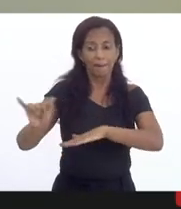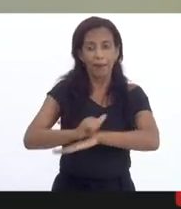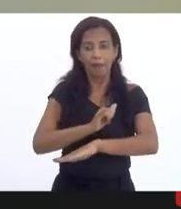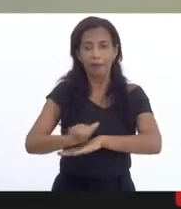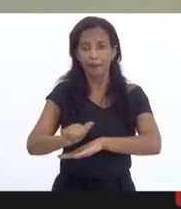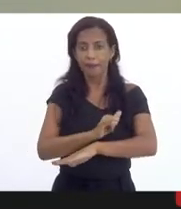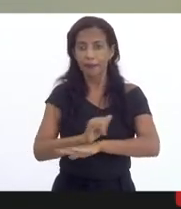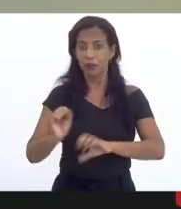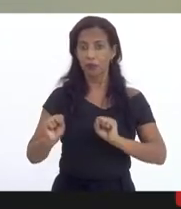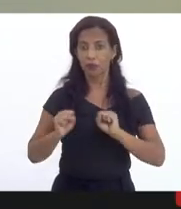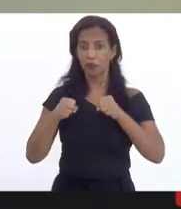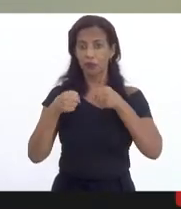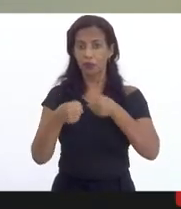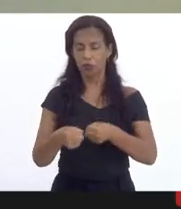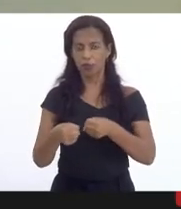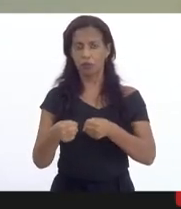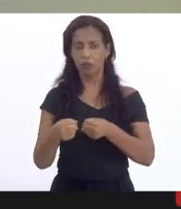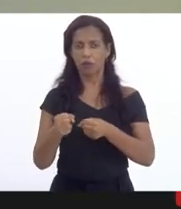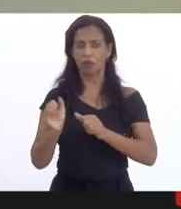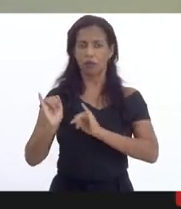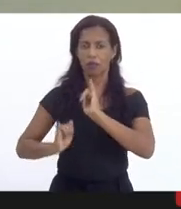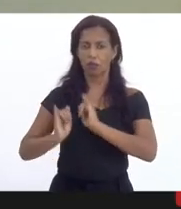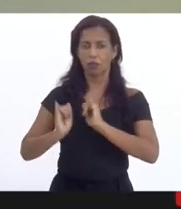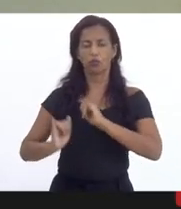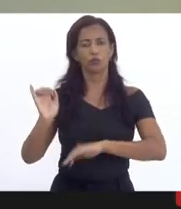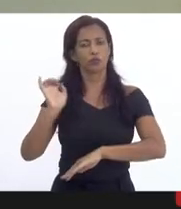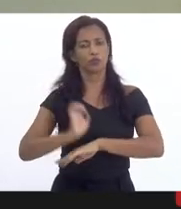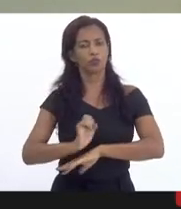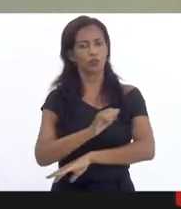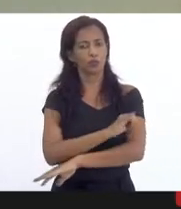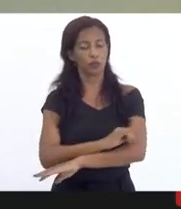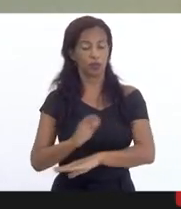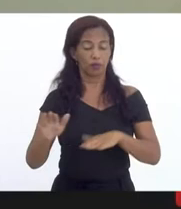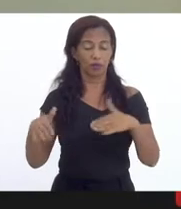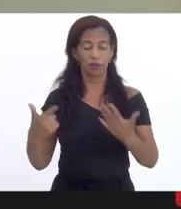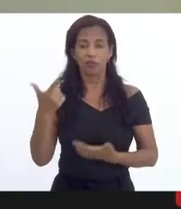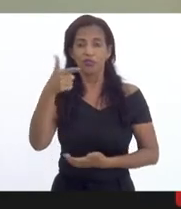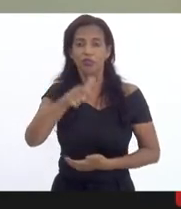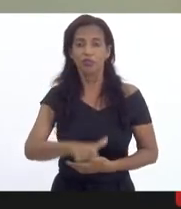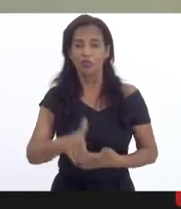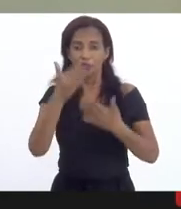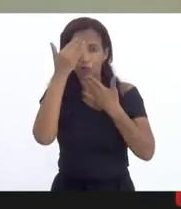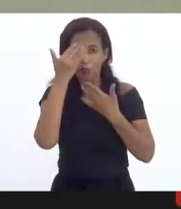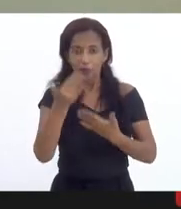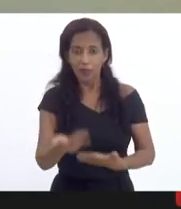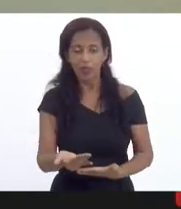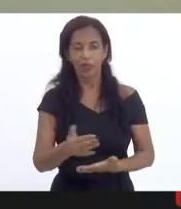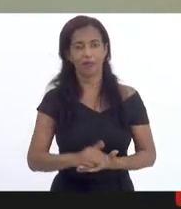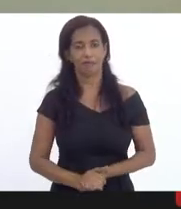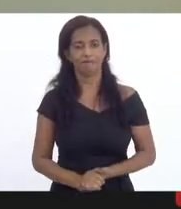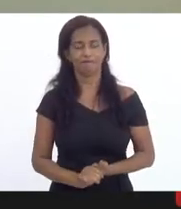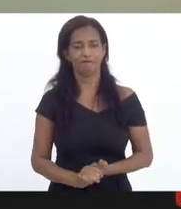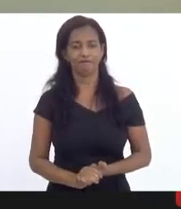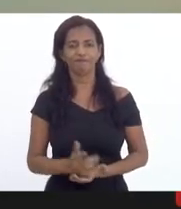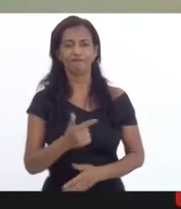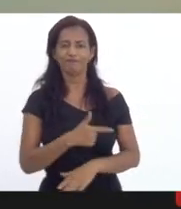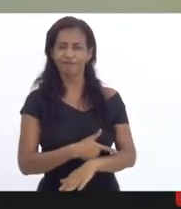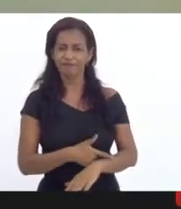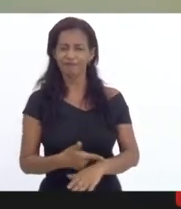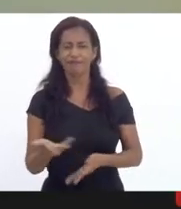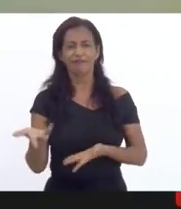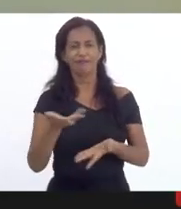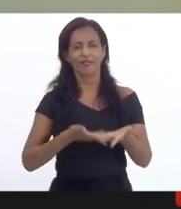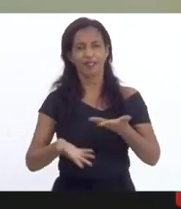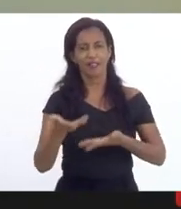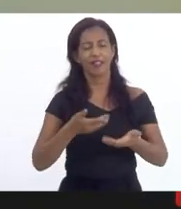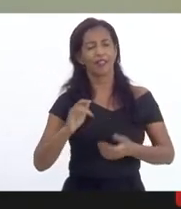estratégias de fortalecimento do setor industrial aqui do estado do Rio de Janeiro. Então, mais uma vez, muito obrigado pela gentileza da participação,